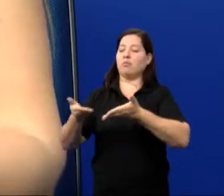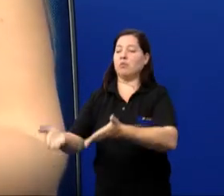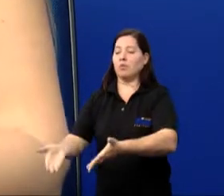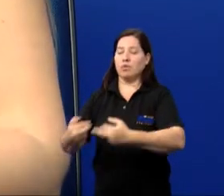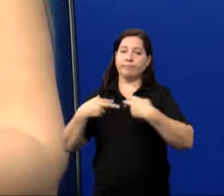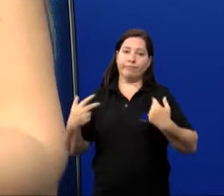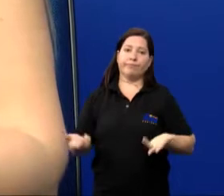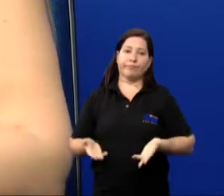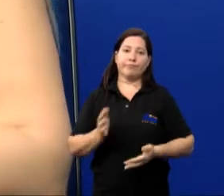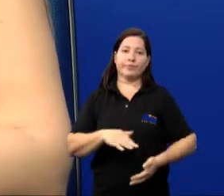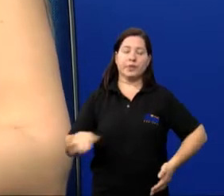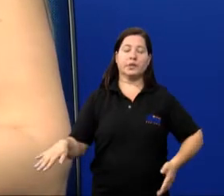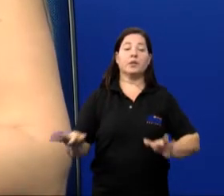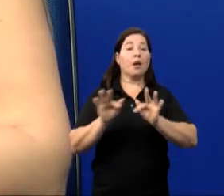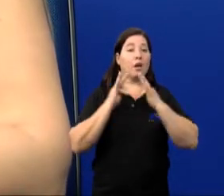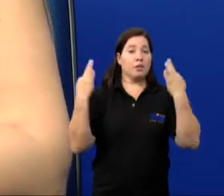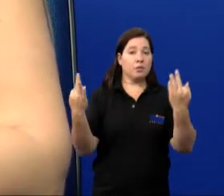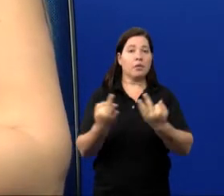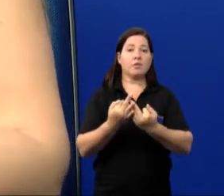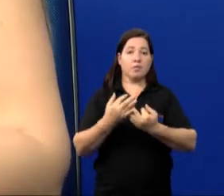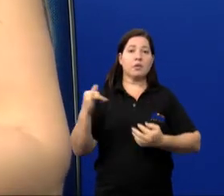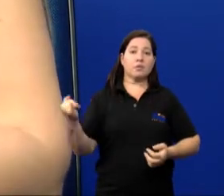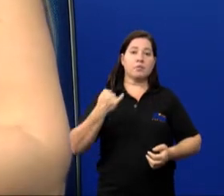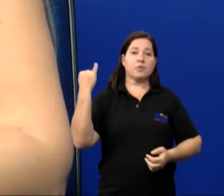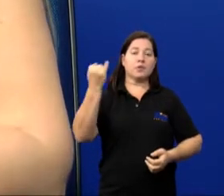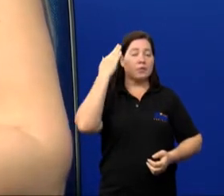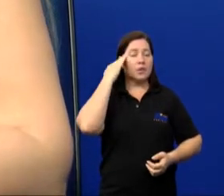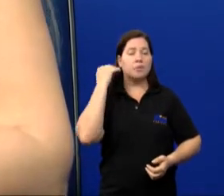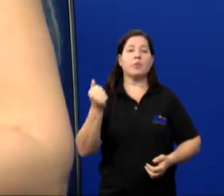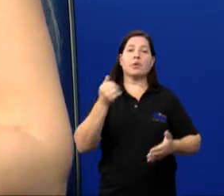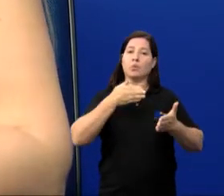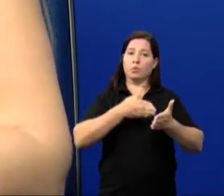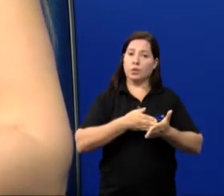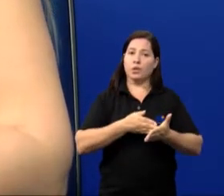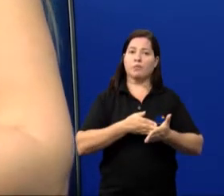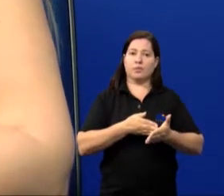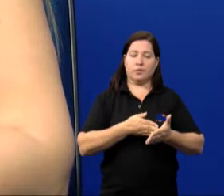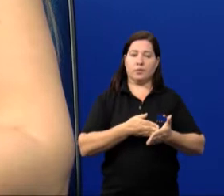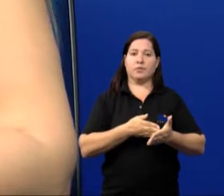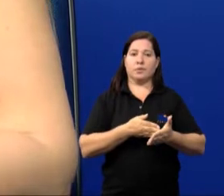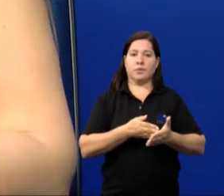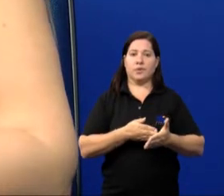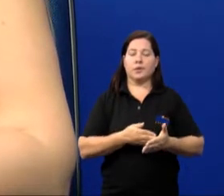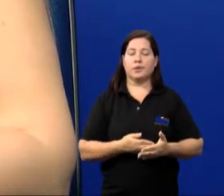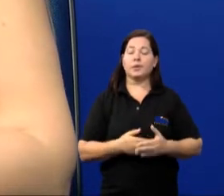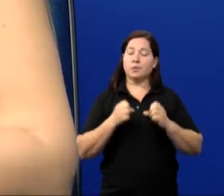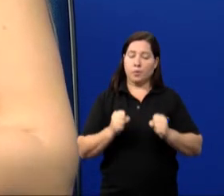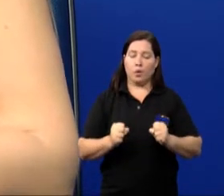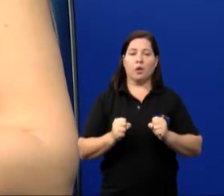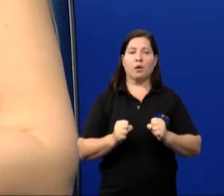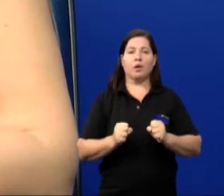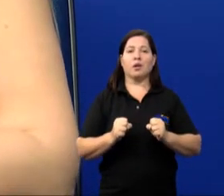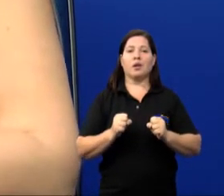fora, mas eu acho que a família ela tem um papel essencial de fazer esse limite, esse controle. E ela pode fazer isso no diálogo, não